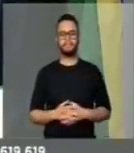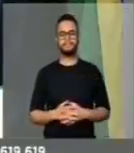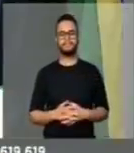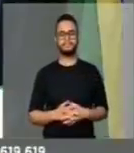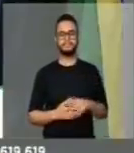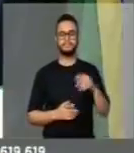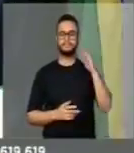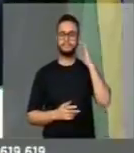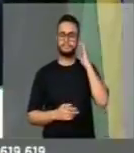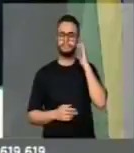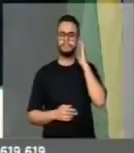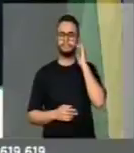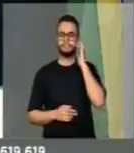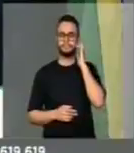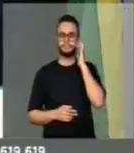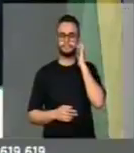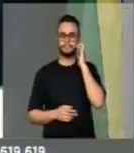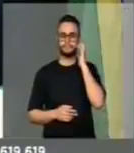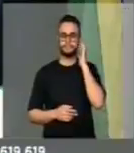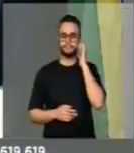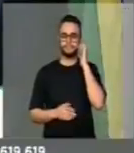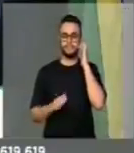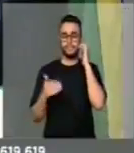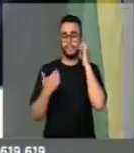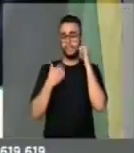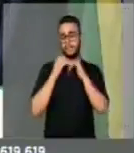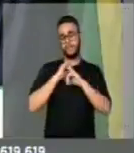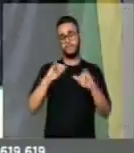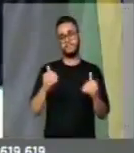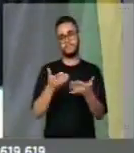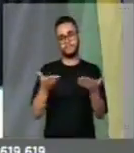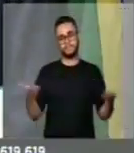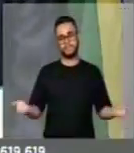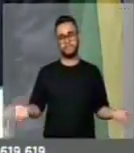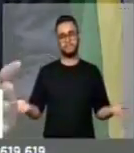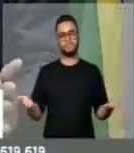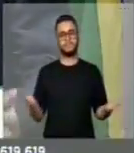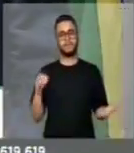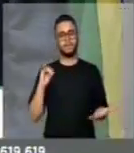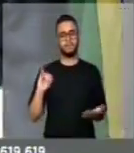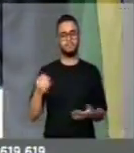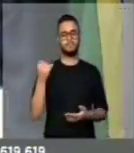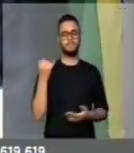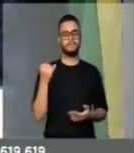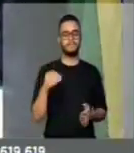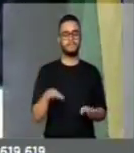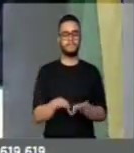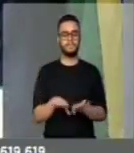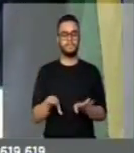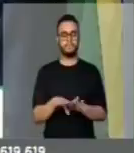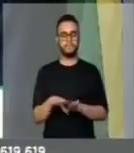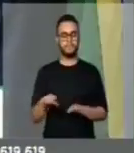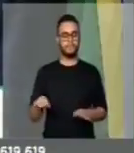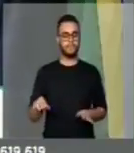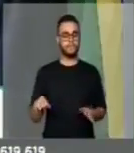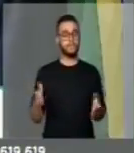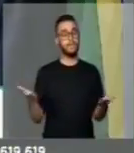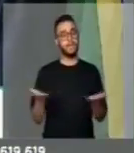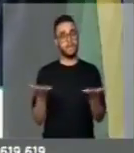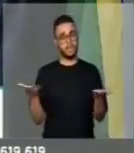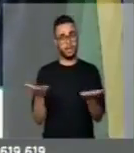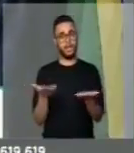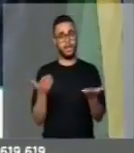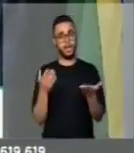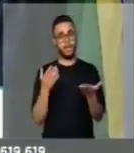dos brasileiros. Eu faço esse registro, senhor presidente, aproveitando essa oportunidade que o